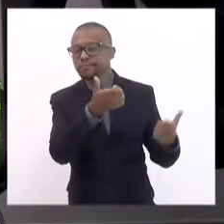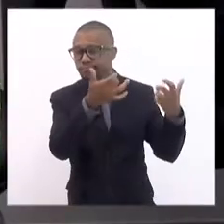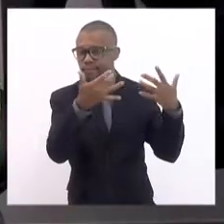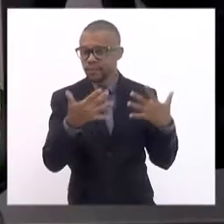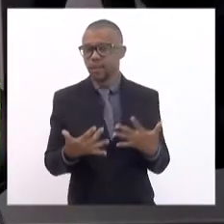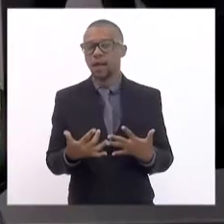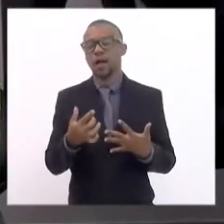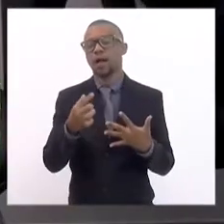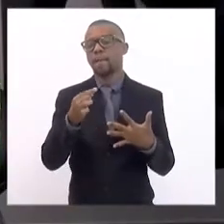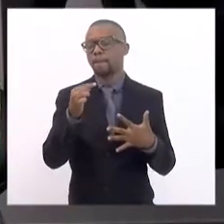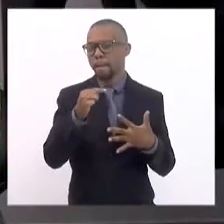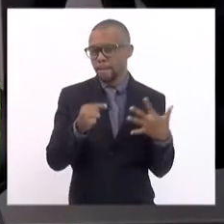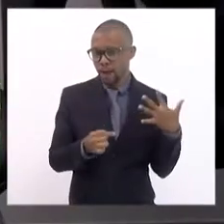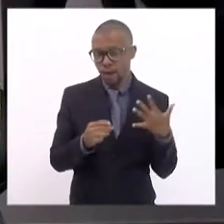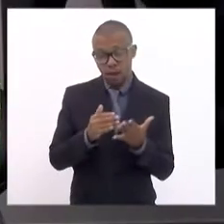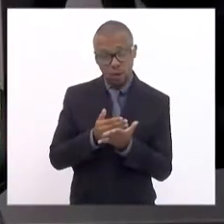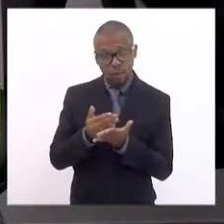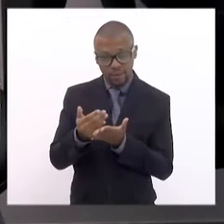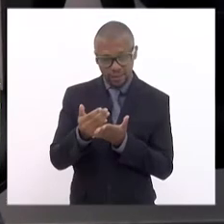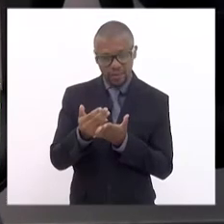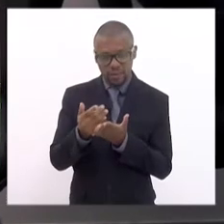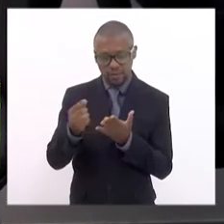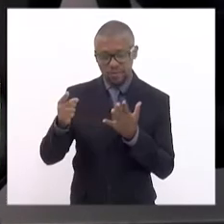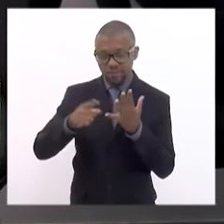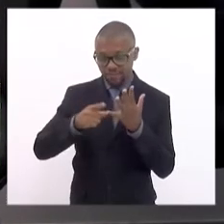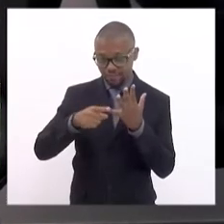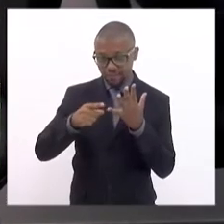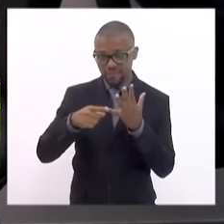questões. Começando pelo fim,